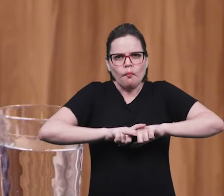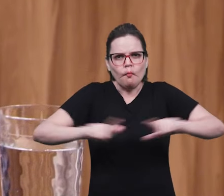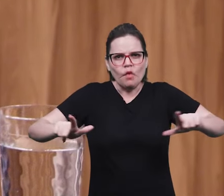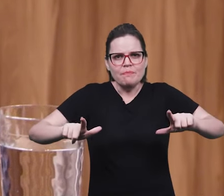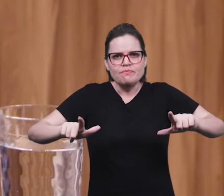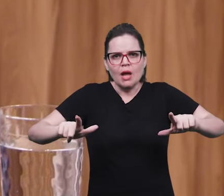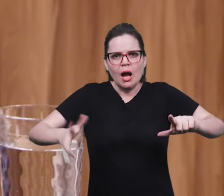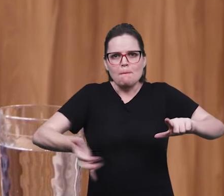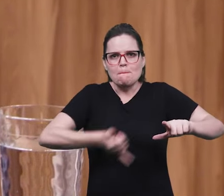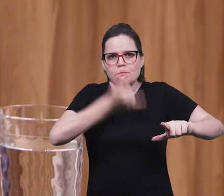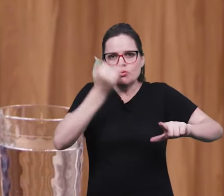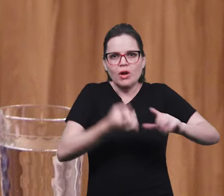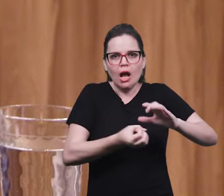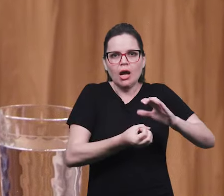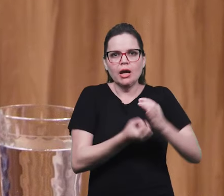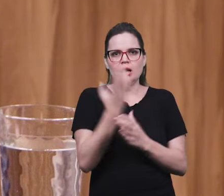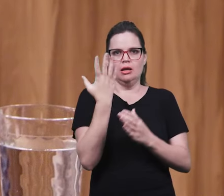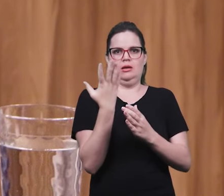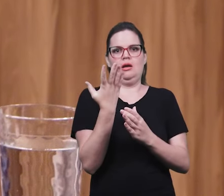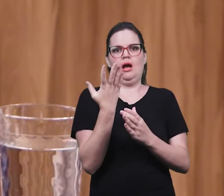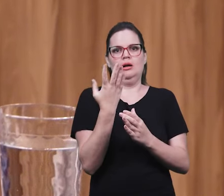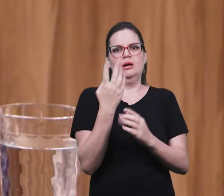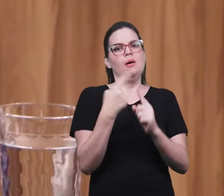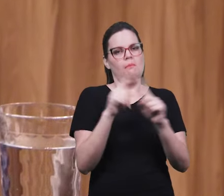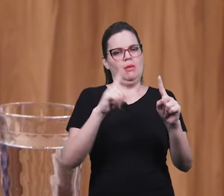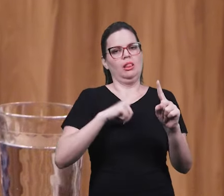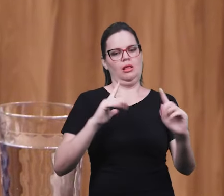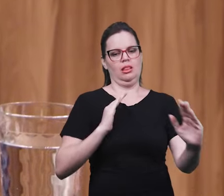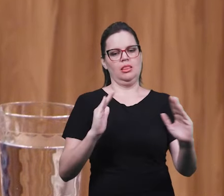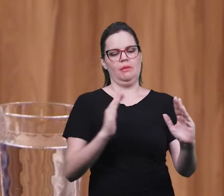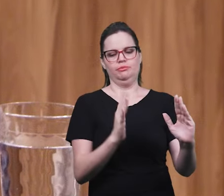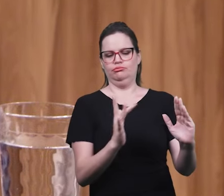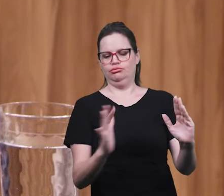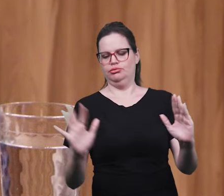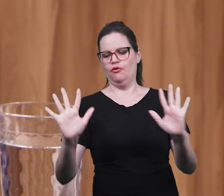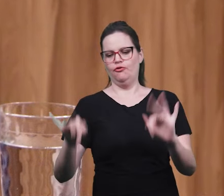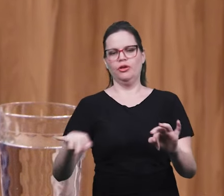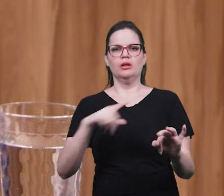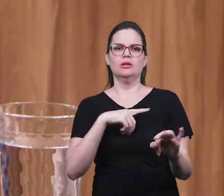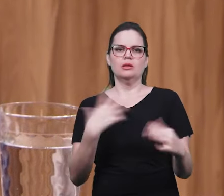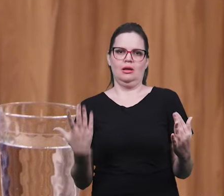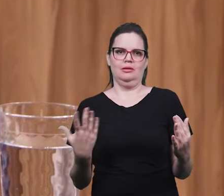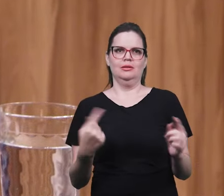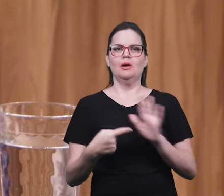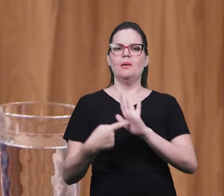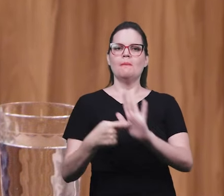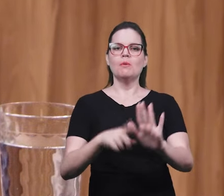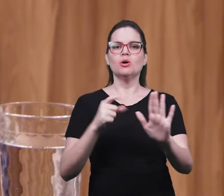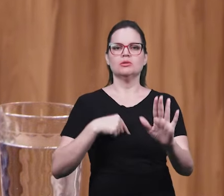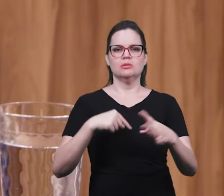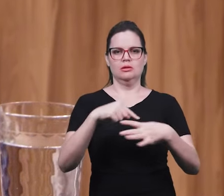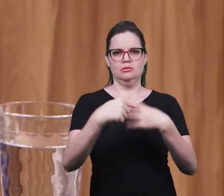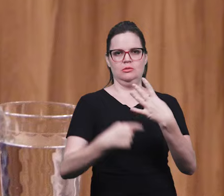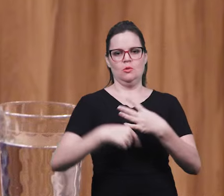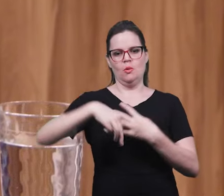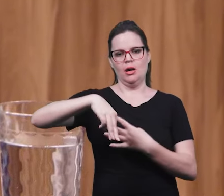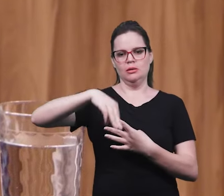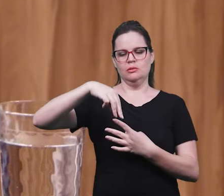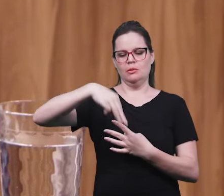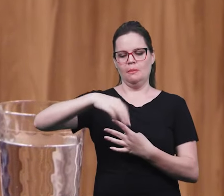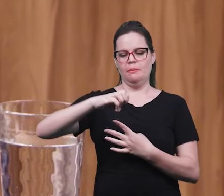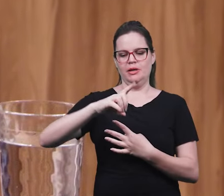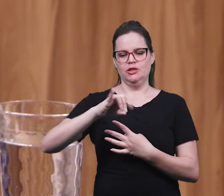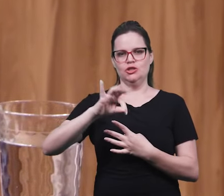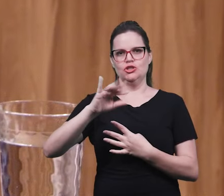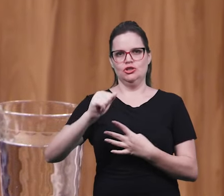obra criadora, nós estamos falando daquilo que está dentro das dimensões do homem, as medidas do homem, né, aquilo que está dentro das medidas